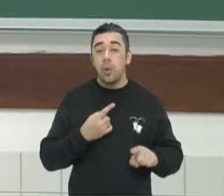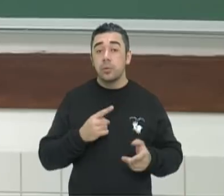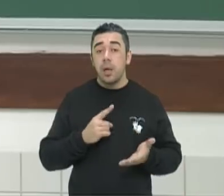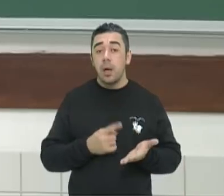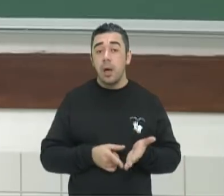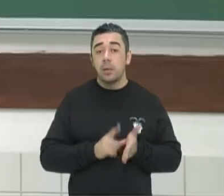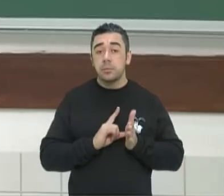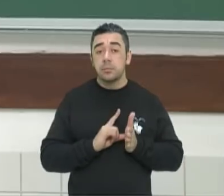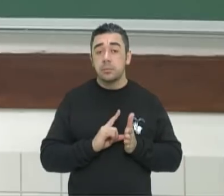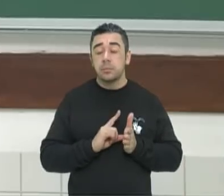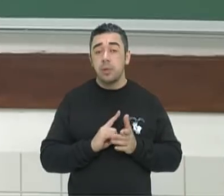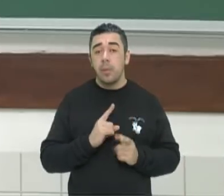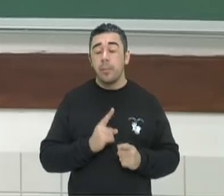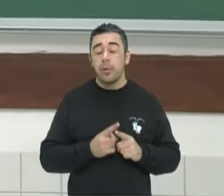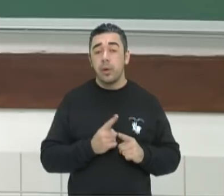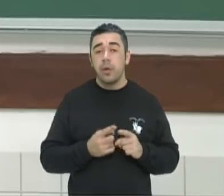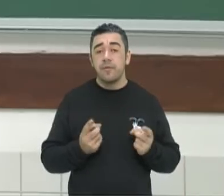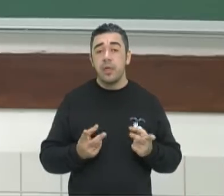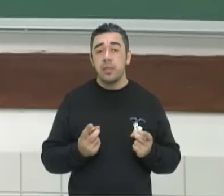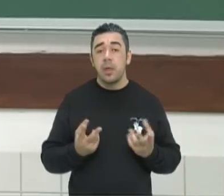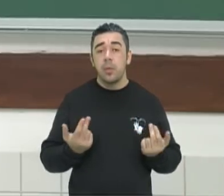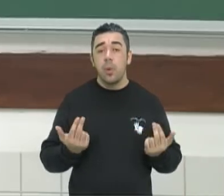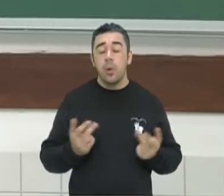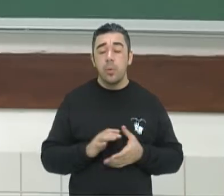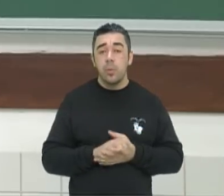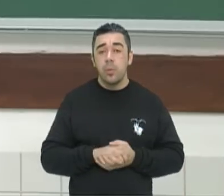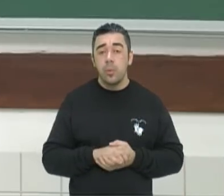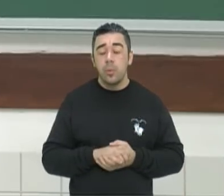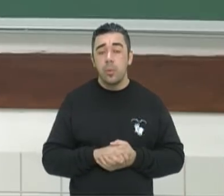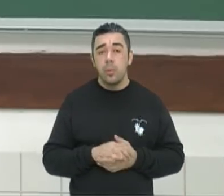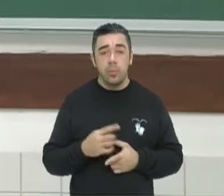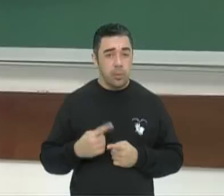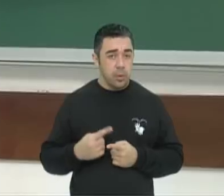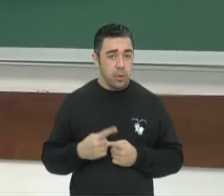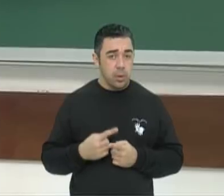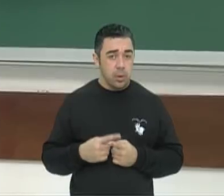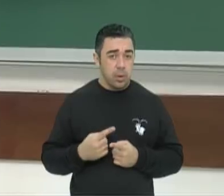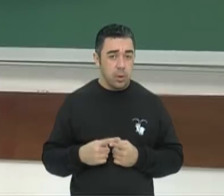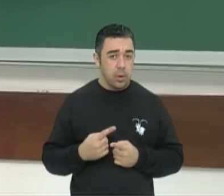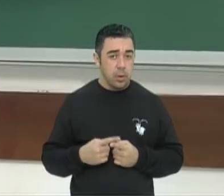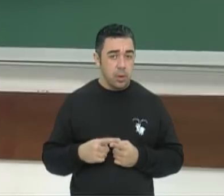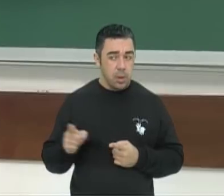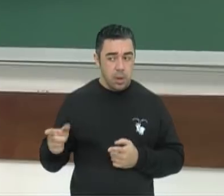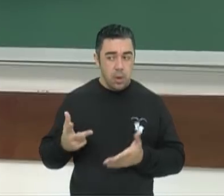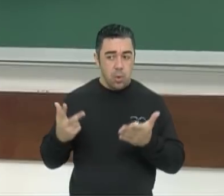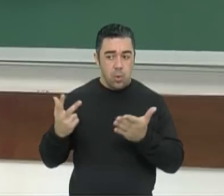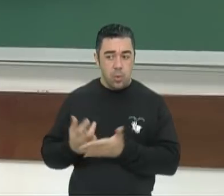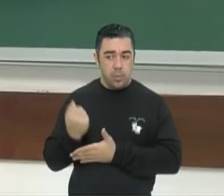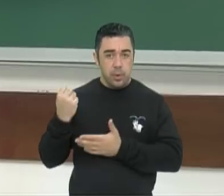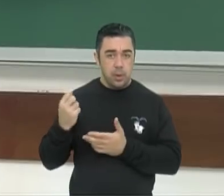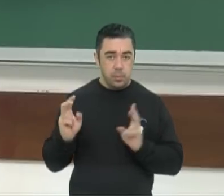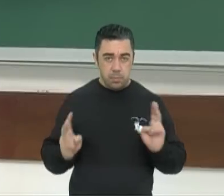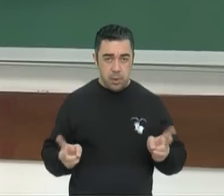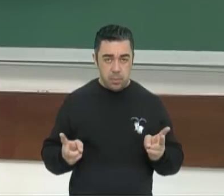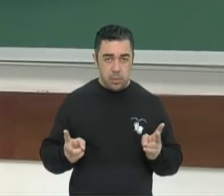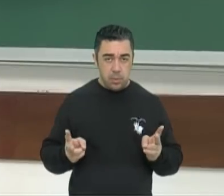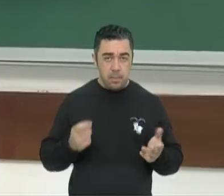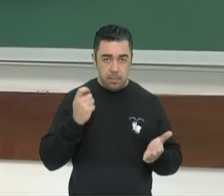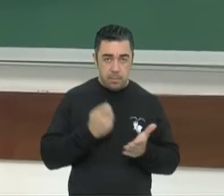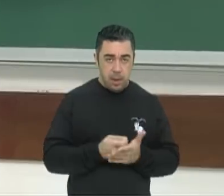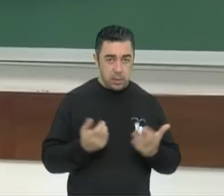por que essas empresas estariam oferecendo pelo mesmo preço? Será que elas compram esse produto pelo mesmo